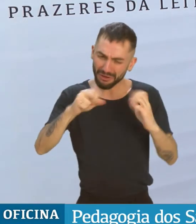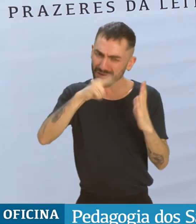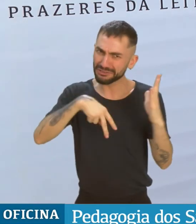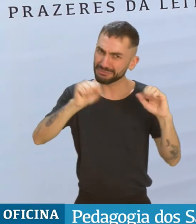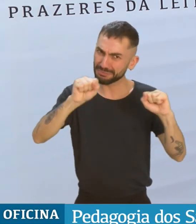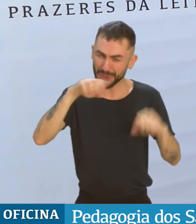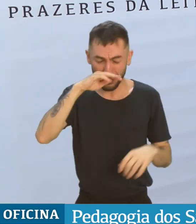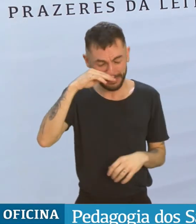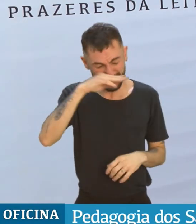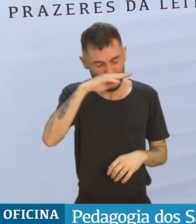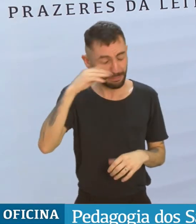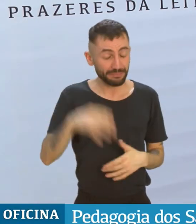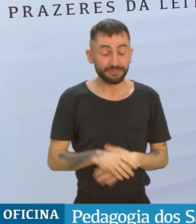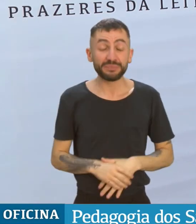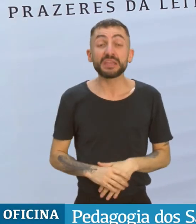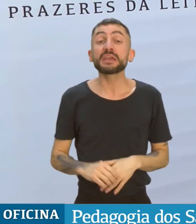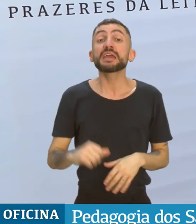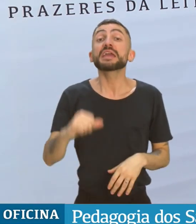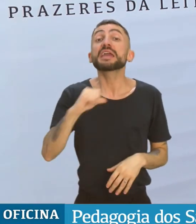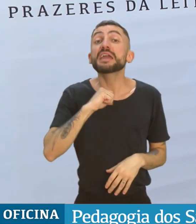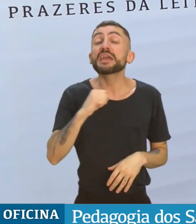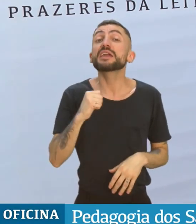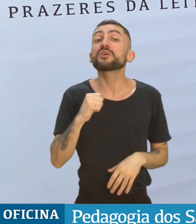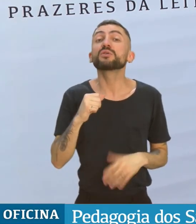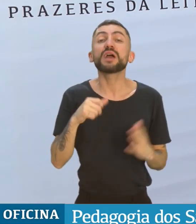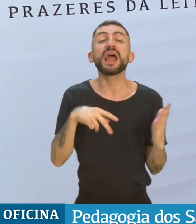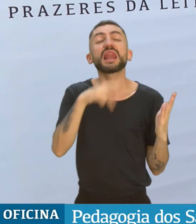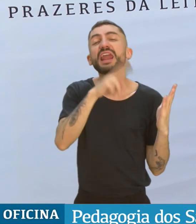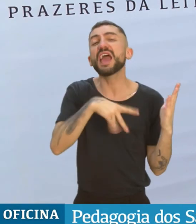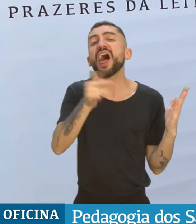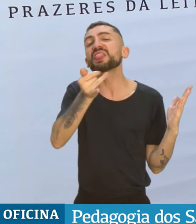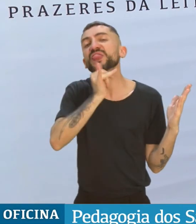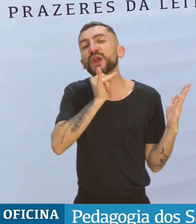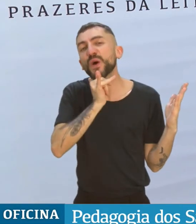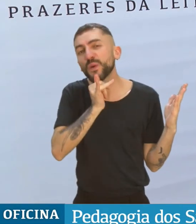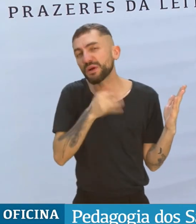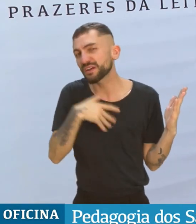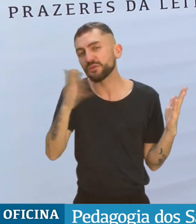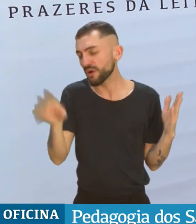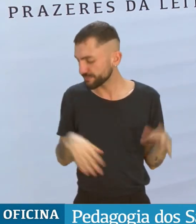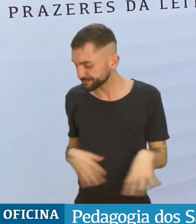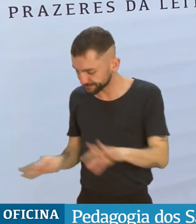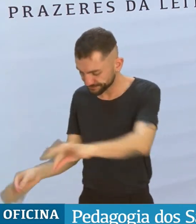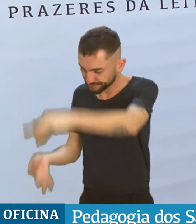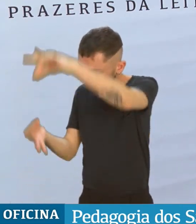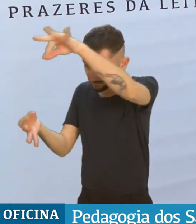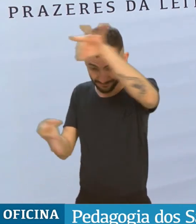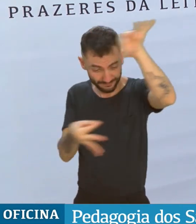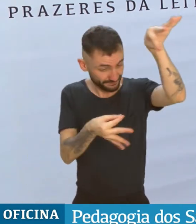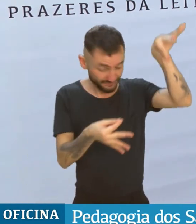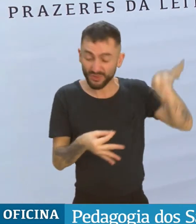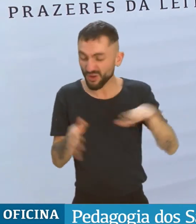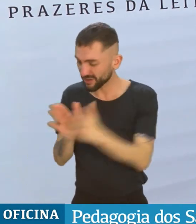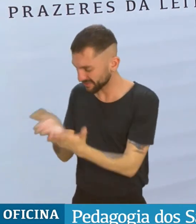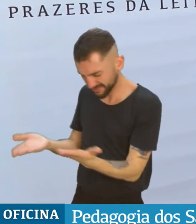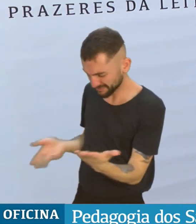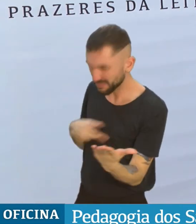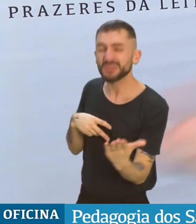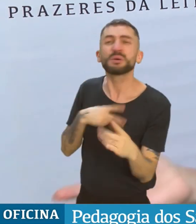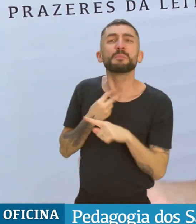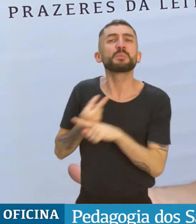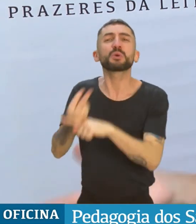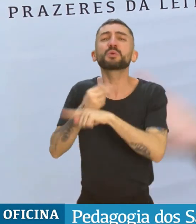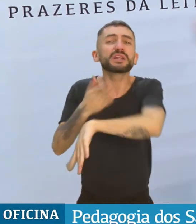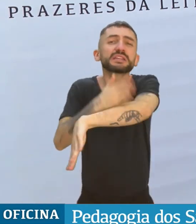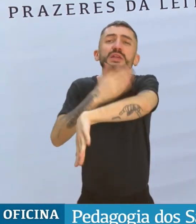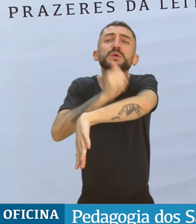costumo dizer não leia por ler, sabe? Aquela leitura que você pega o texto, abriu ali na hora, você